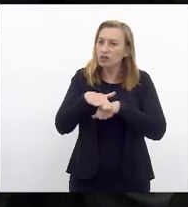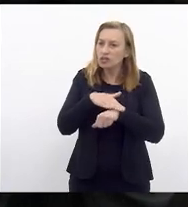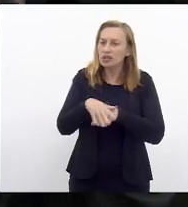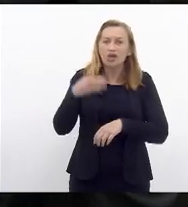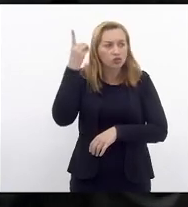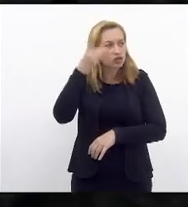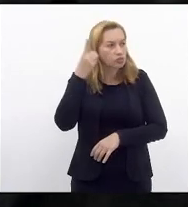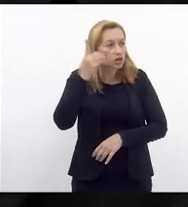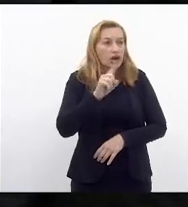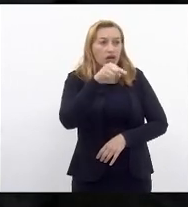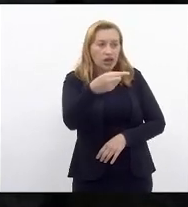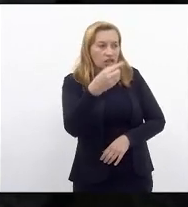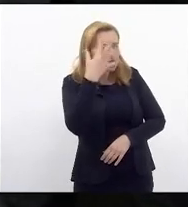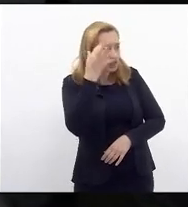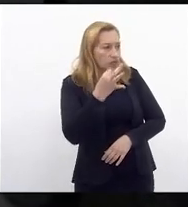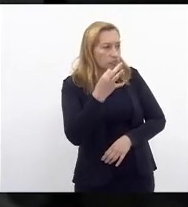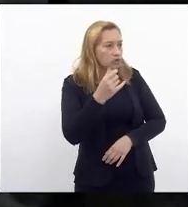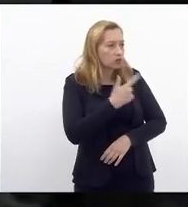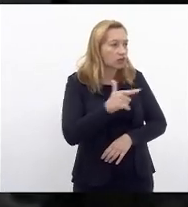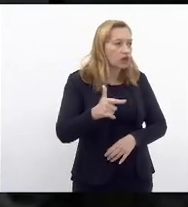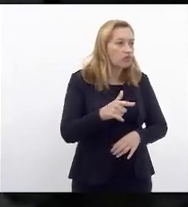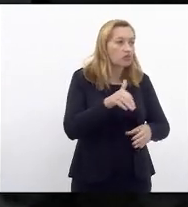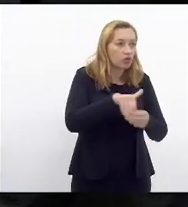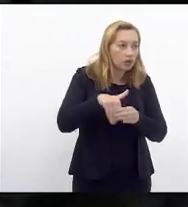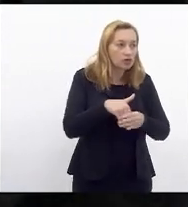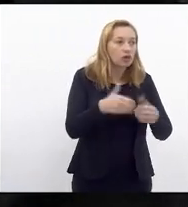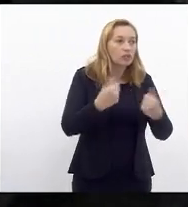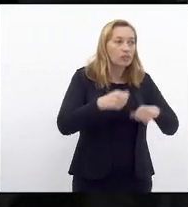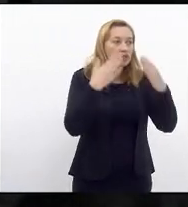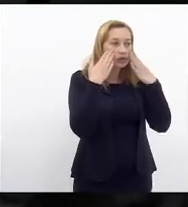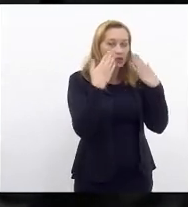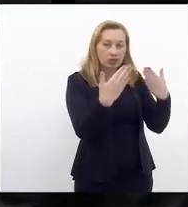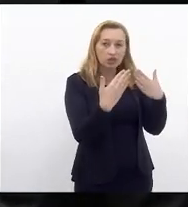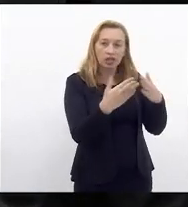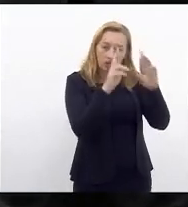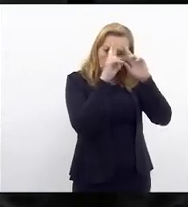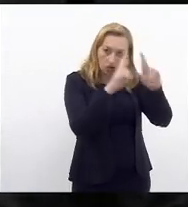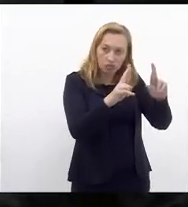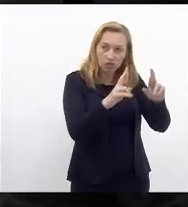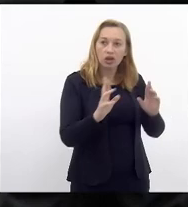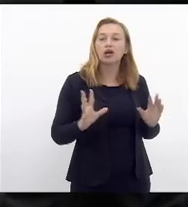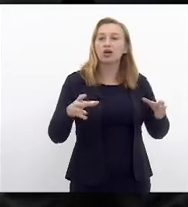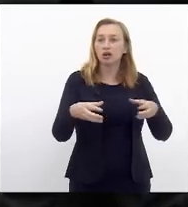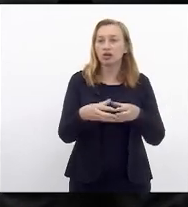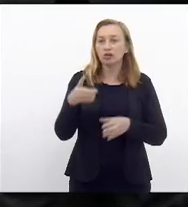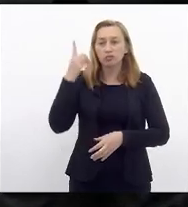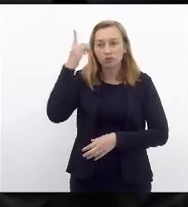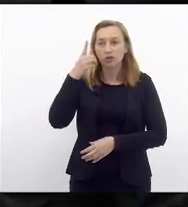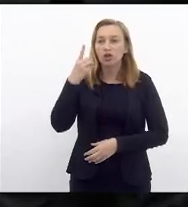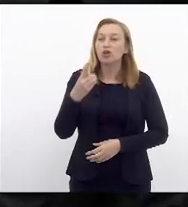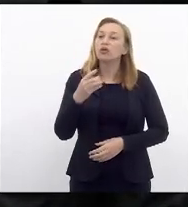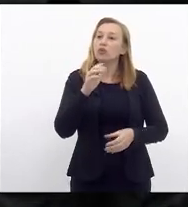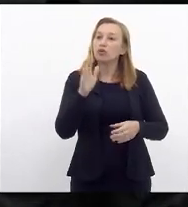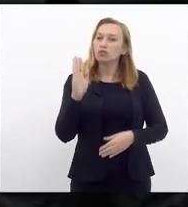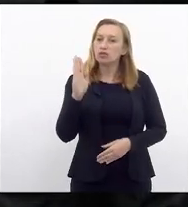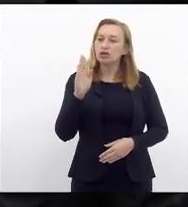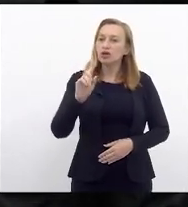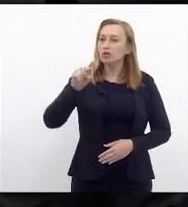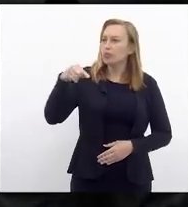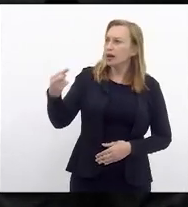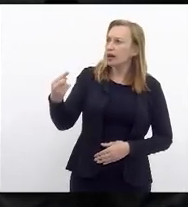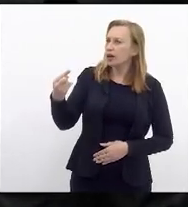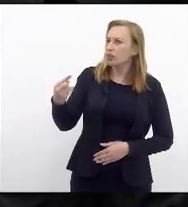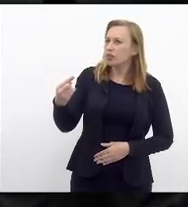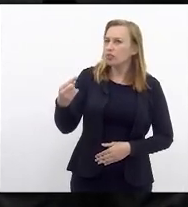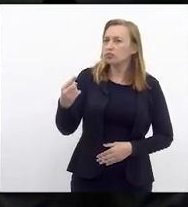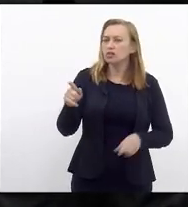até aqueles que saibam que não vai ter o voto, mas precisa se apresentar e respeitar esse parlamento. O candidato, me parece que o próximo, não respeitar